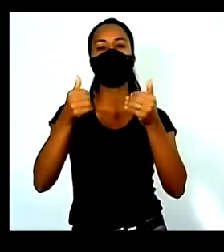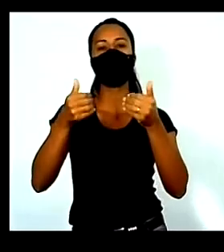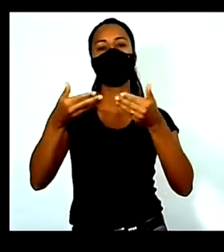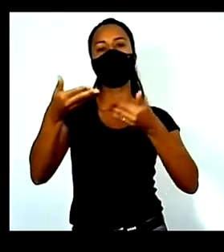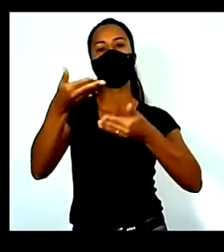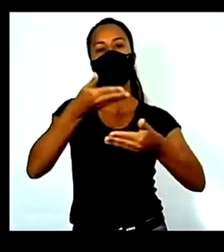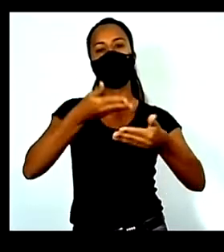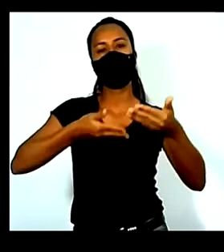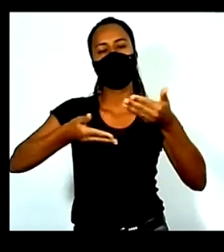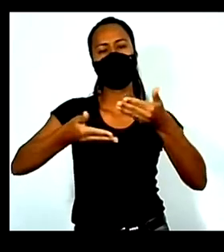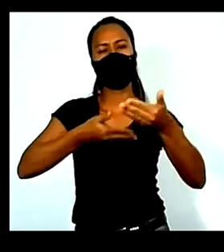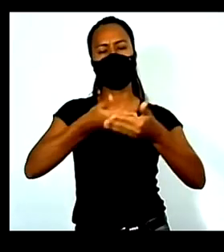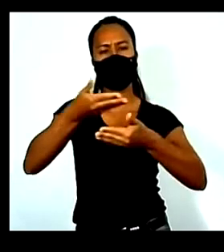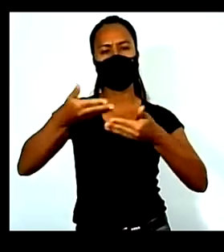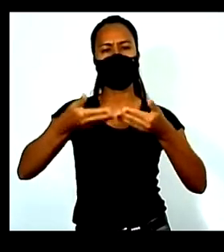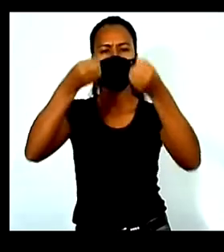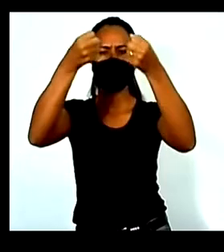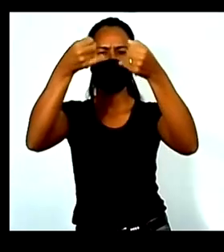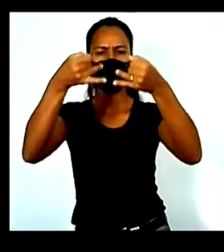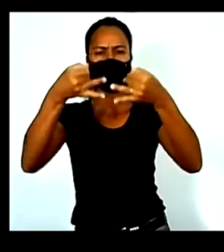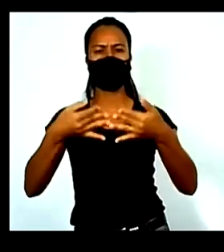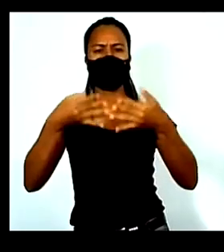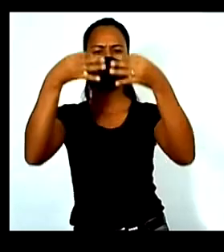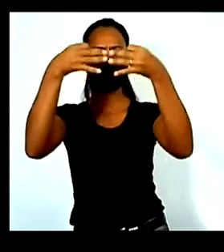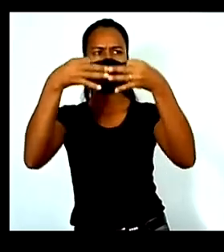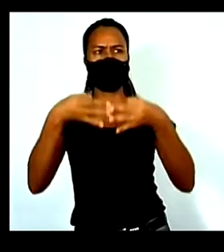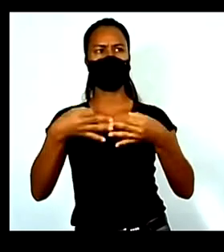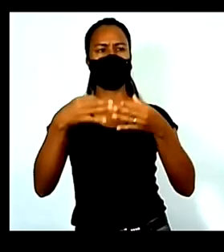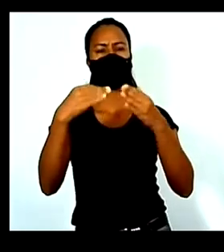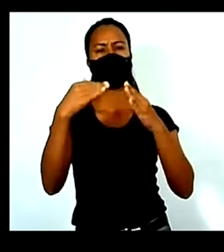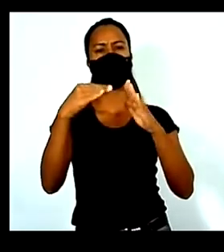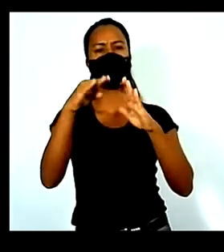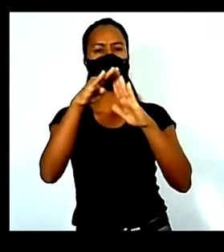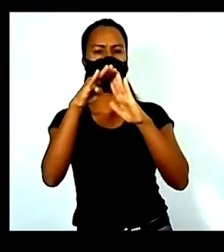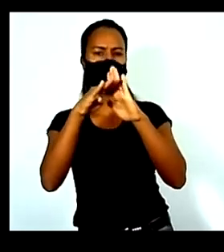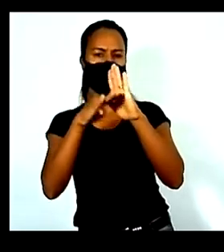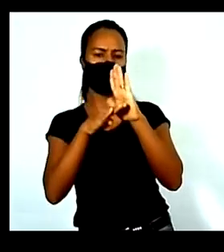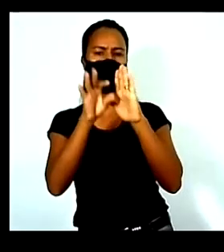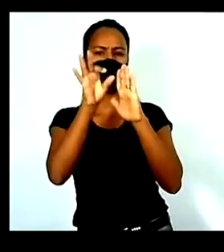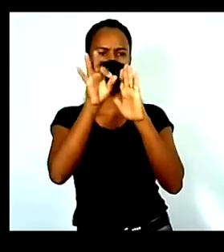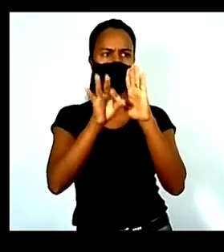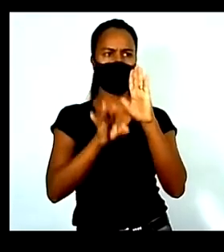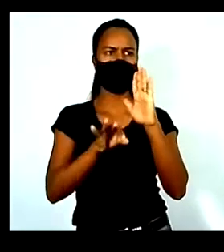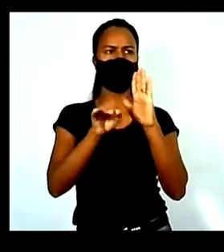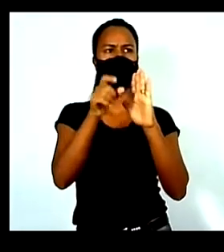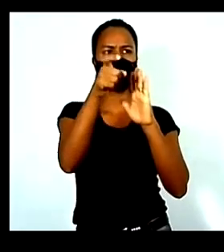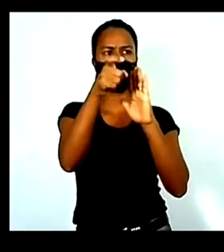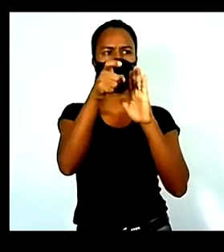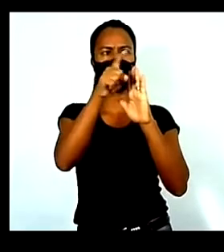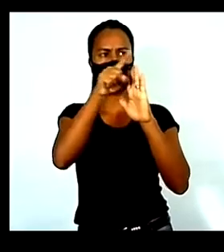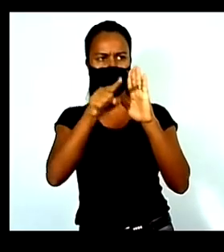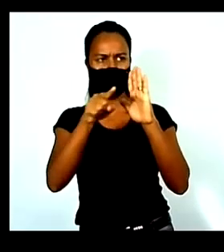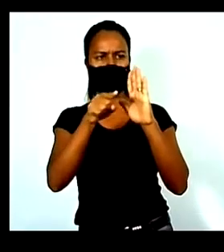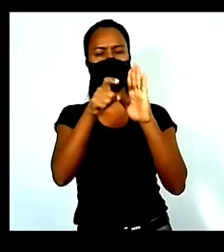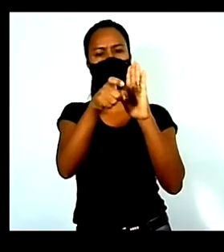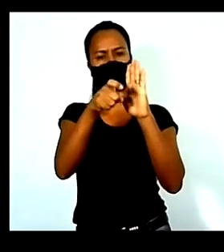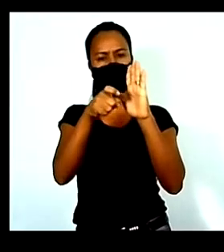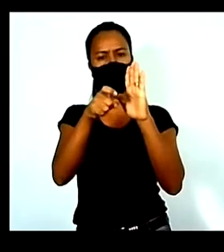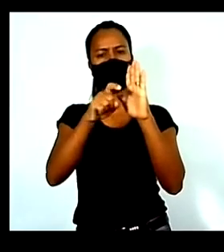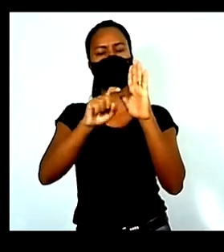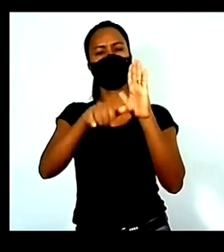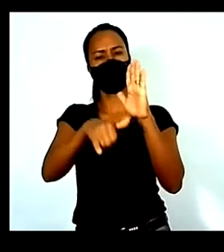tinham com a descrição correta. Então, a ordem seria Z, depois X e depois Y,